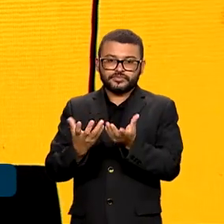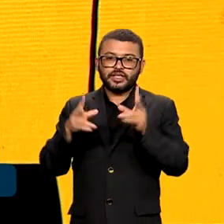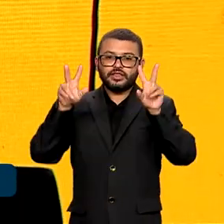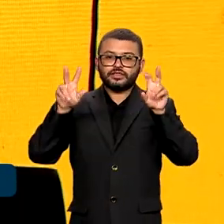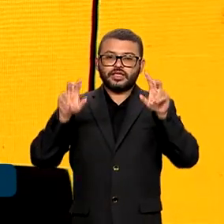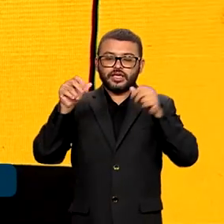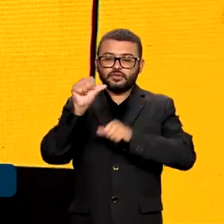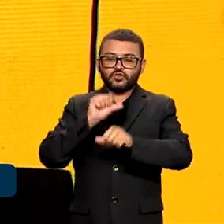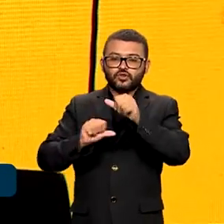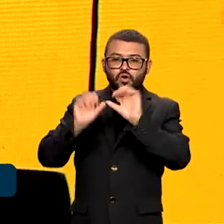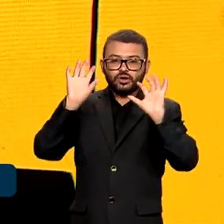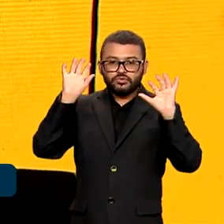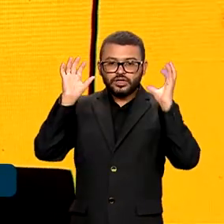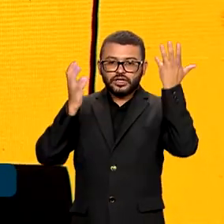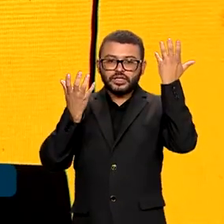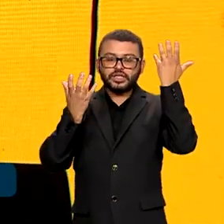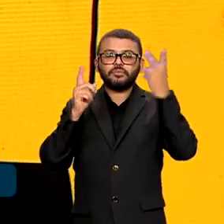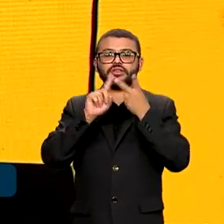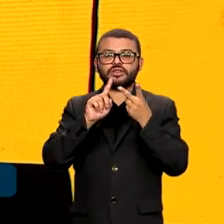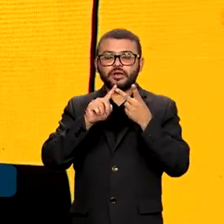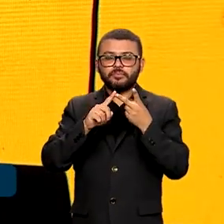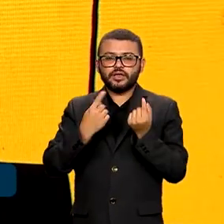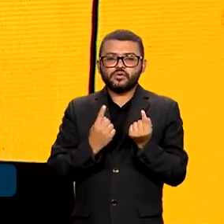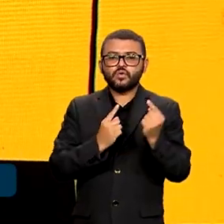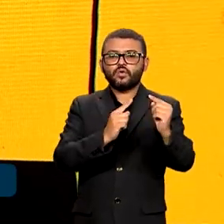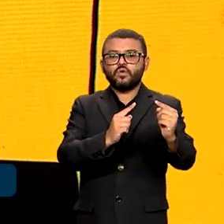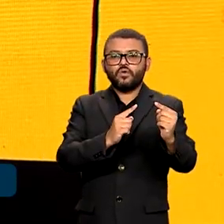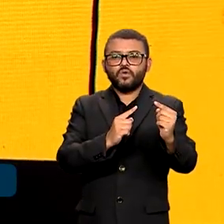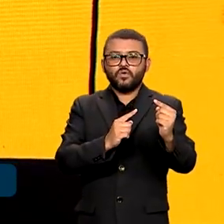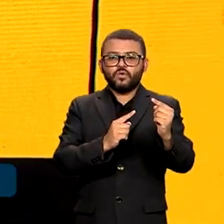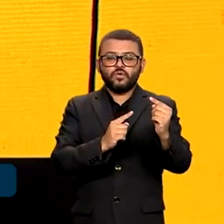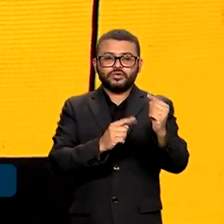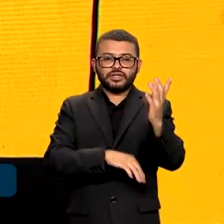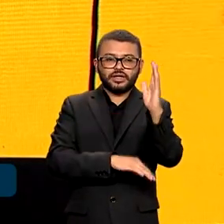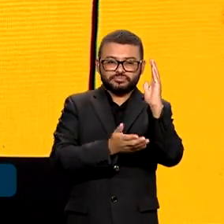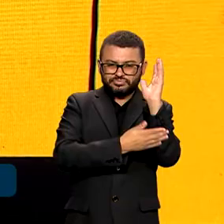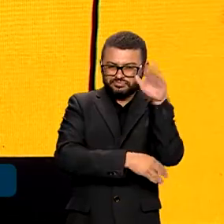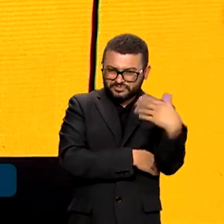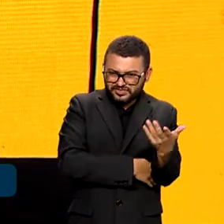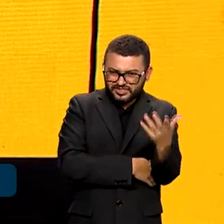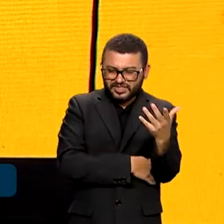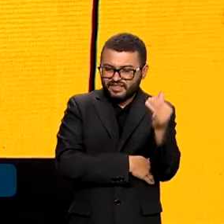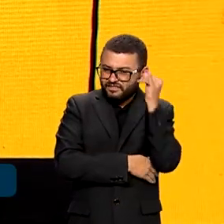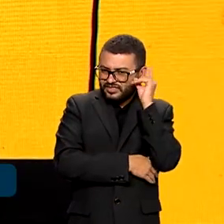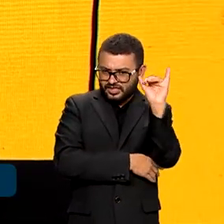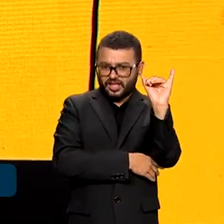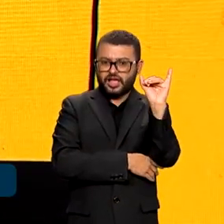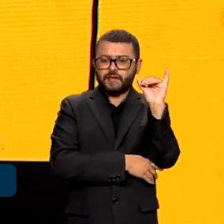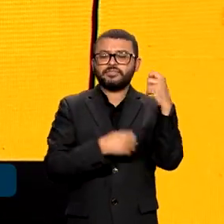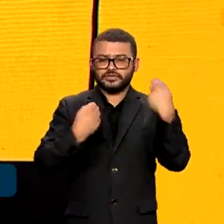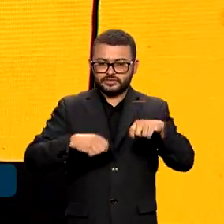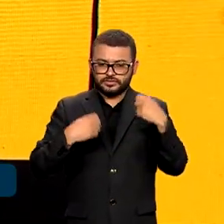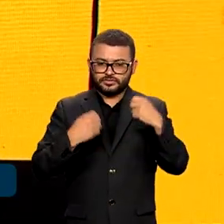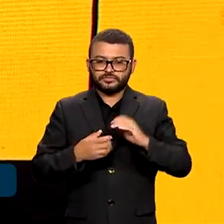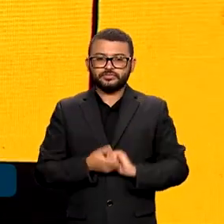a mudança do clima, como o combate e a prevenção do desmatamento. Aliás,